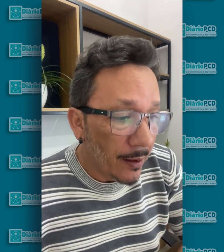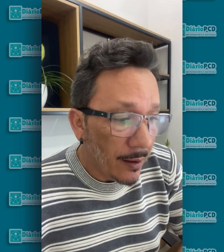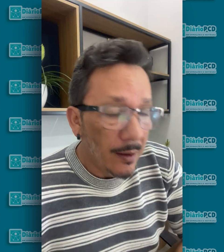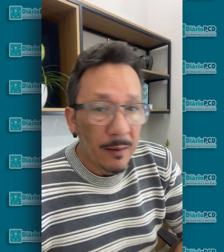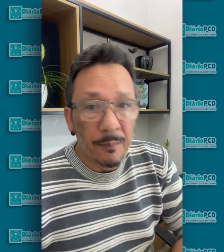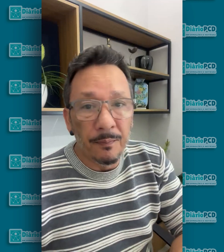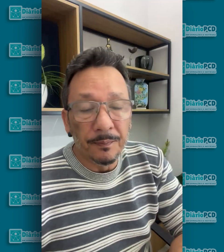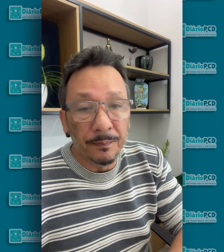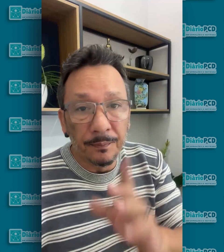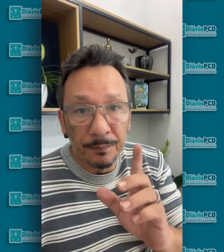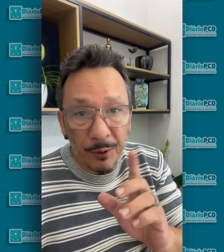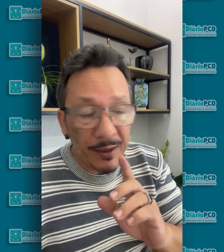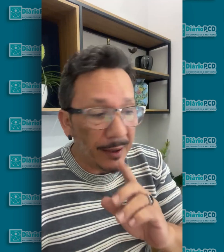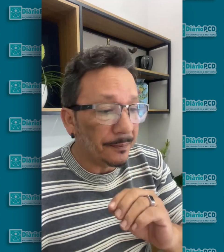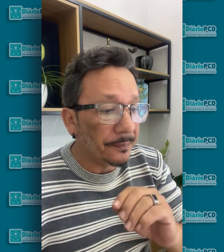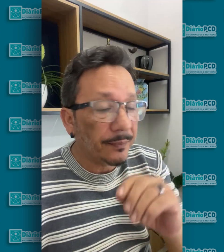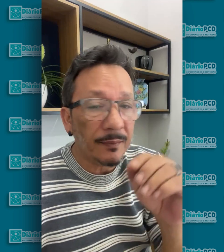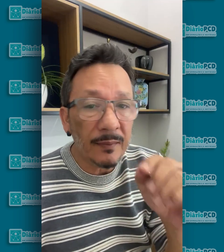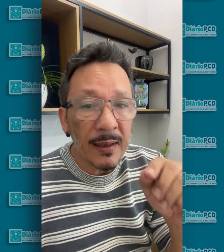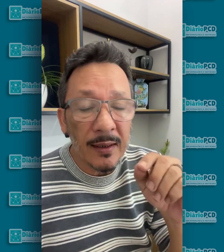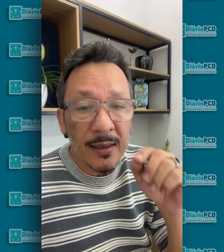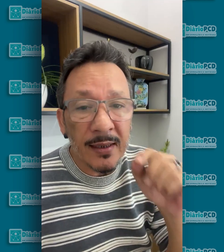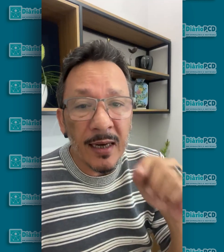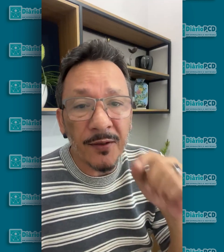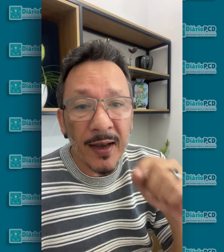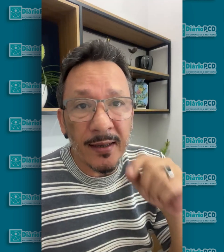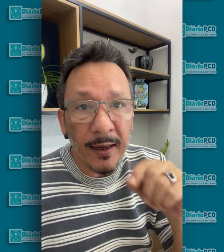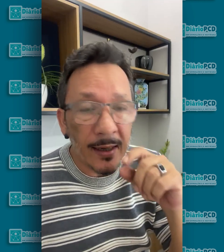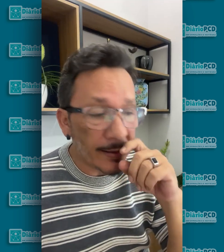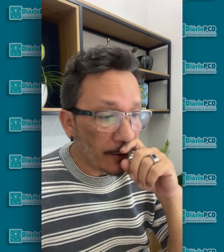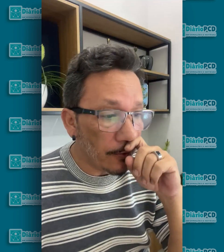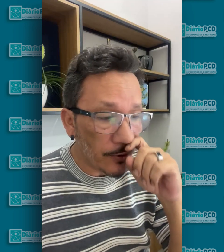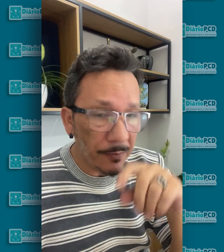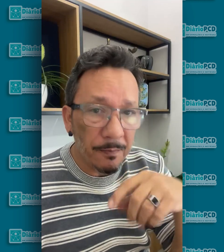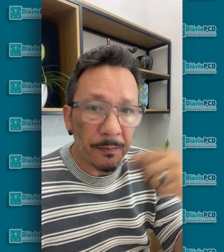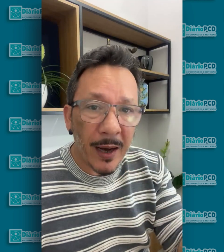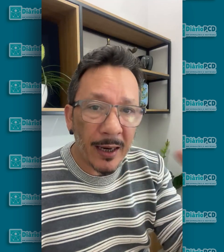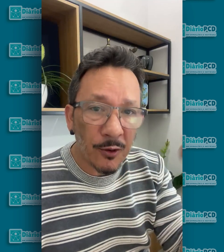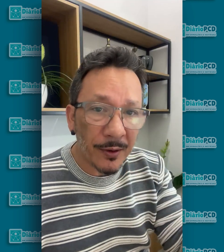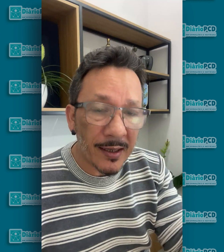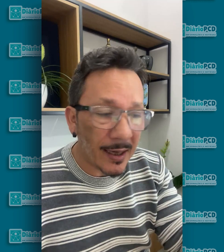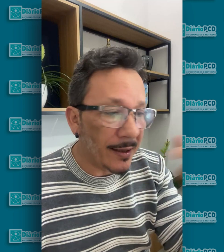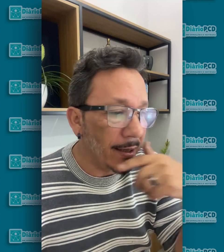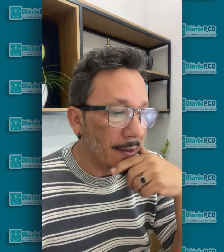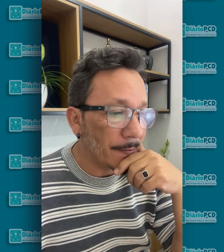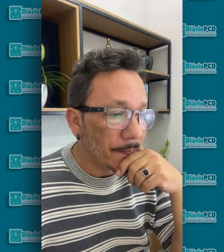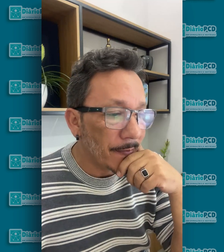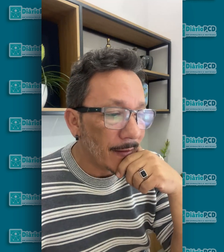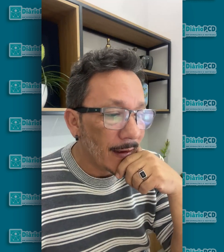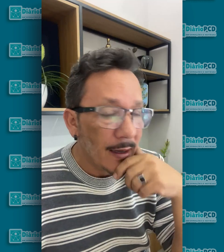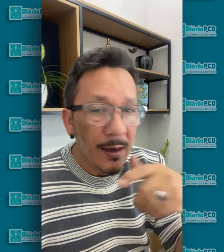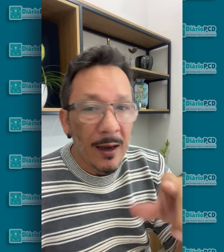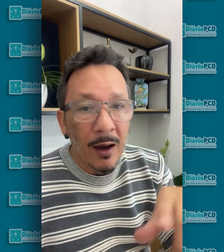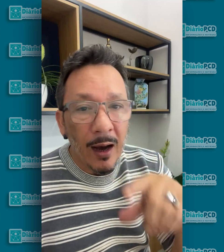decisão. Por quê? Se eles fazem a eleição hoje para as outras